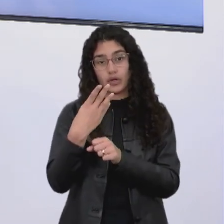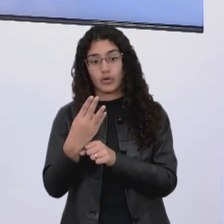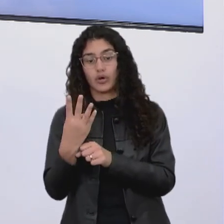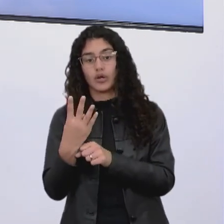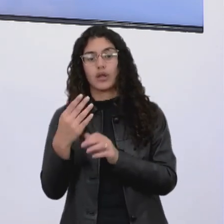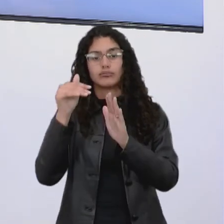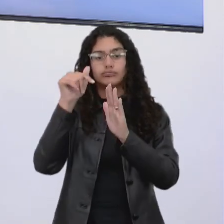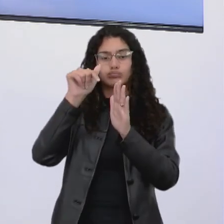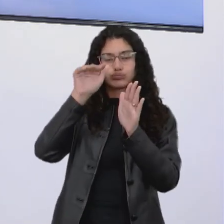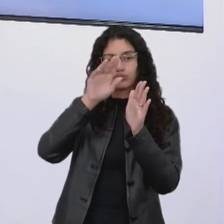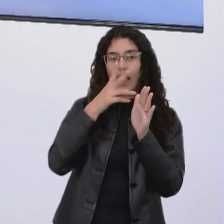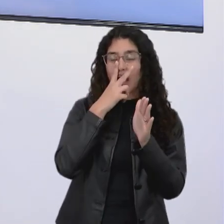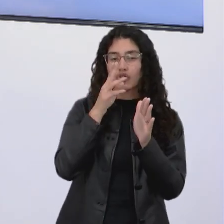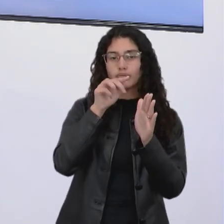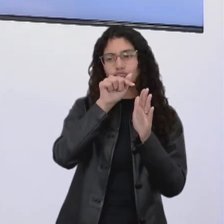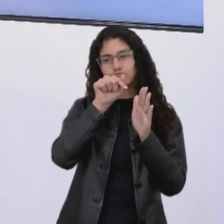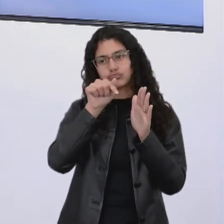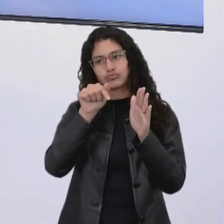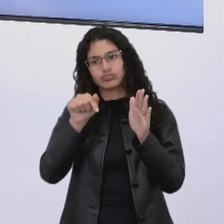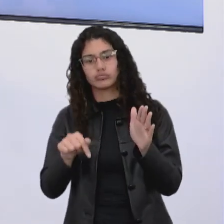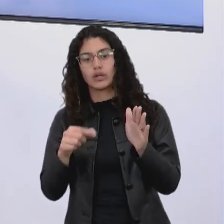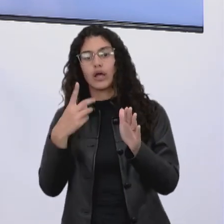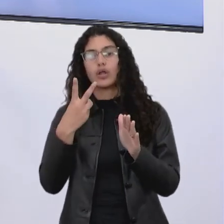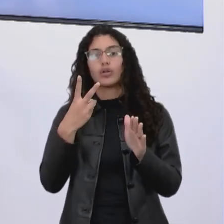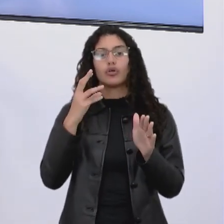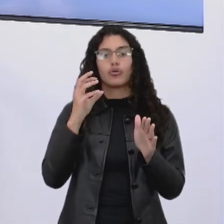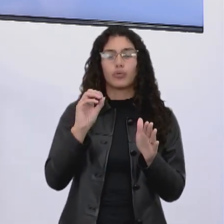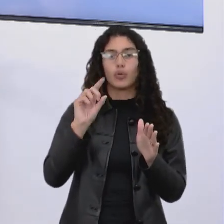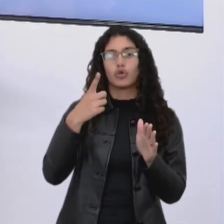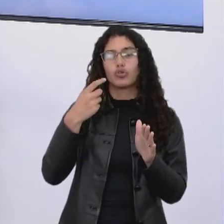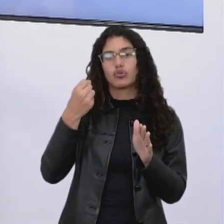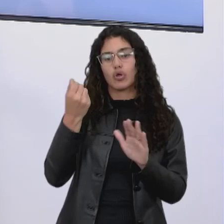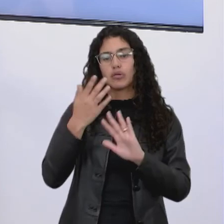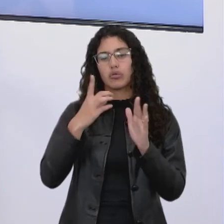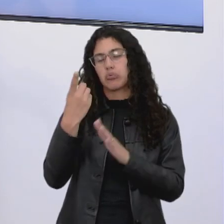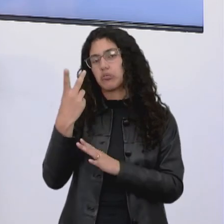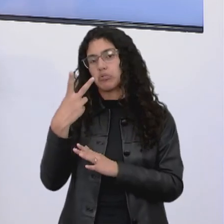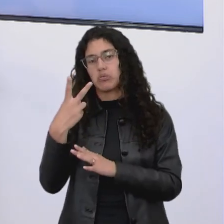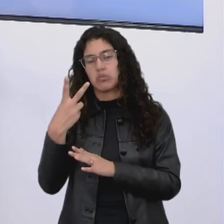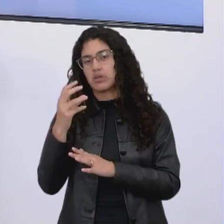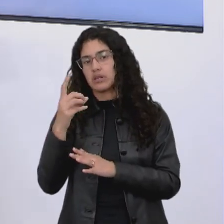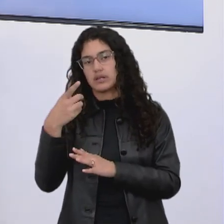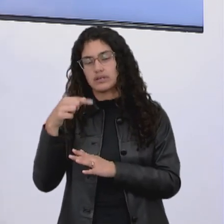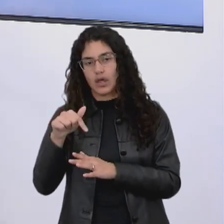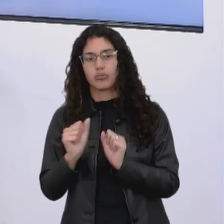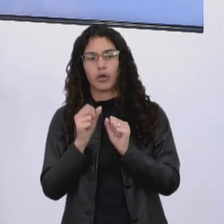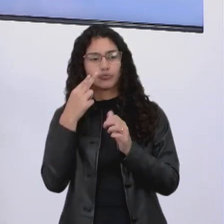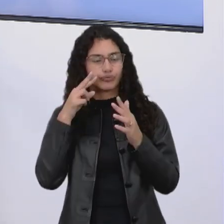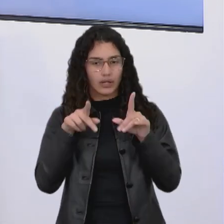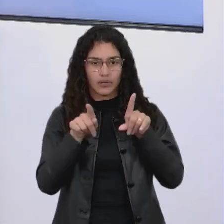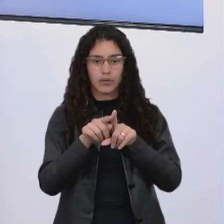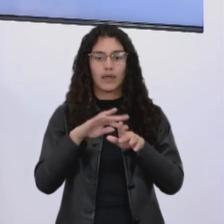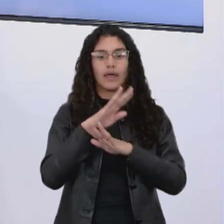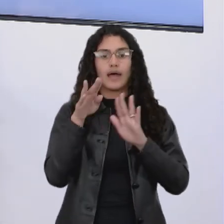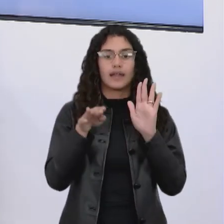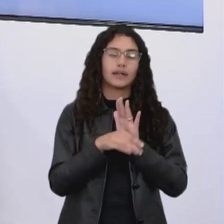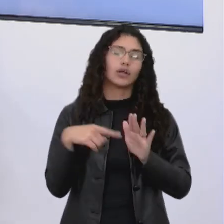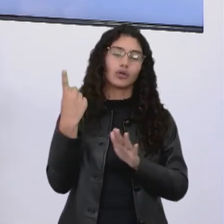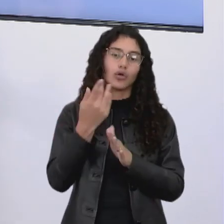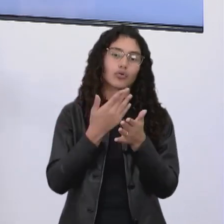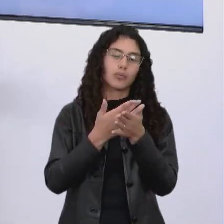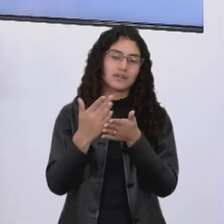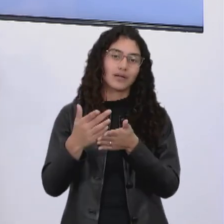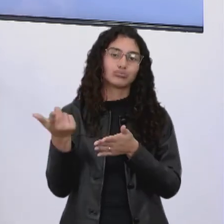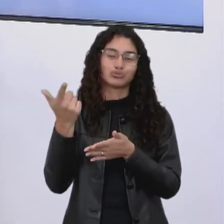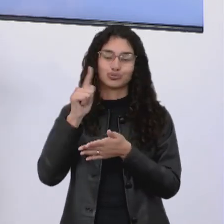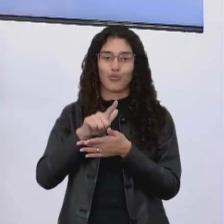que perto de 2017, 2018, né? Depois vocês podem olhar no mapa da fome. até a gente entrar